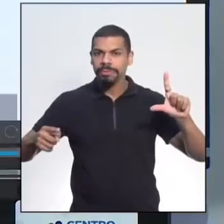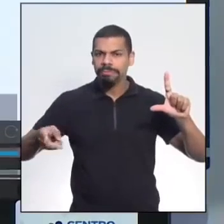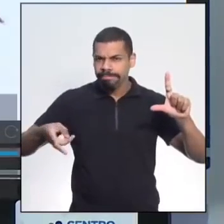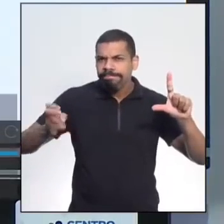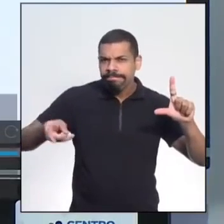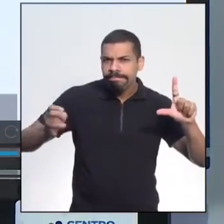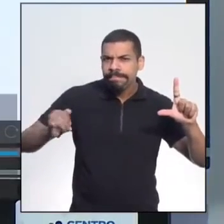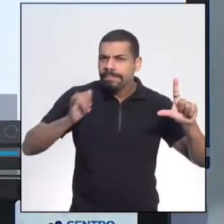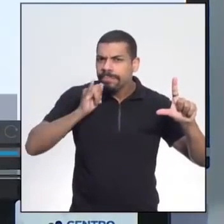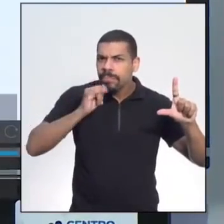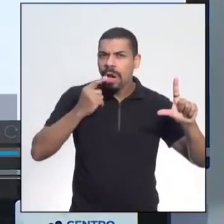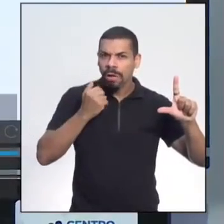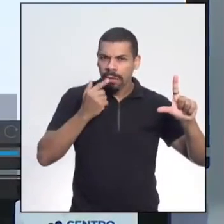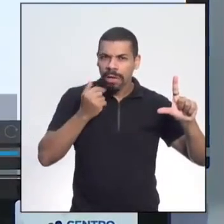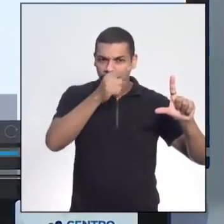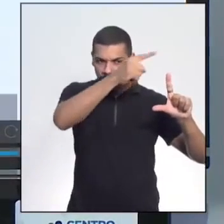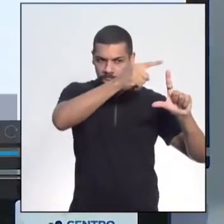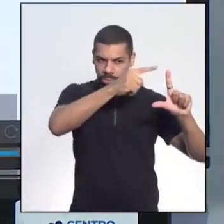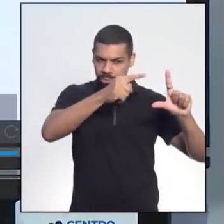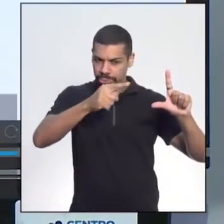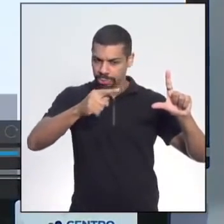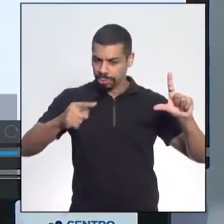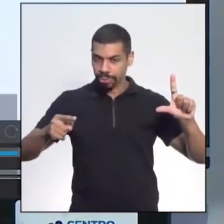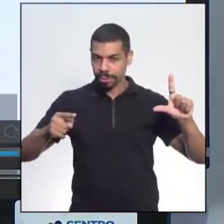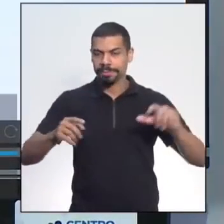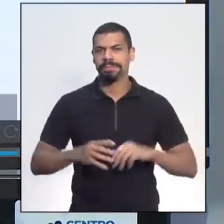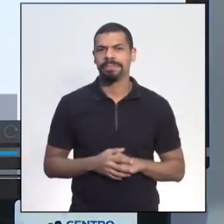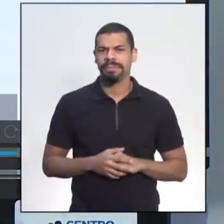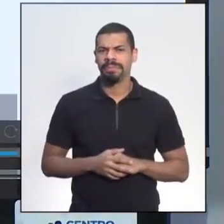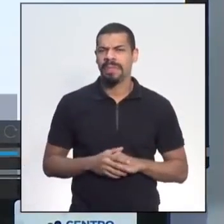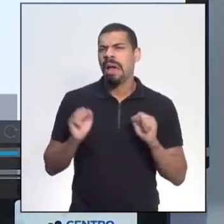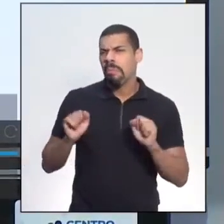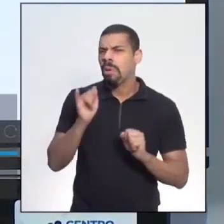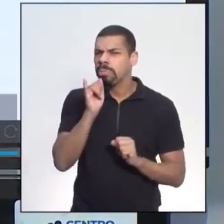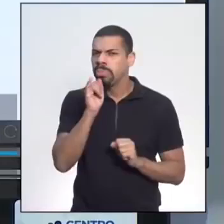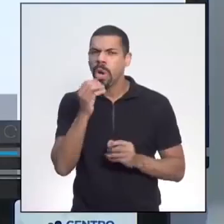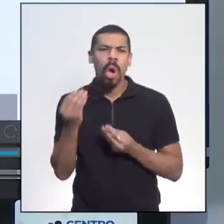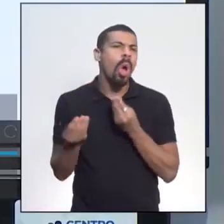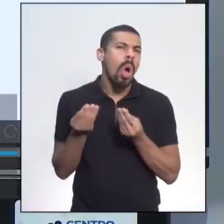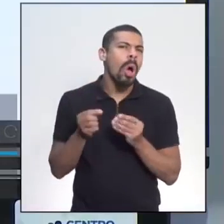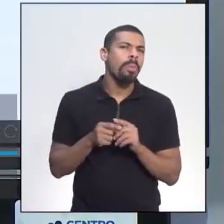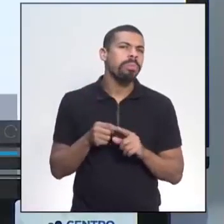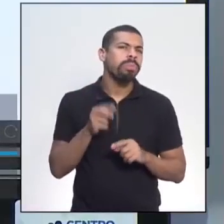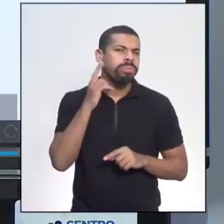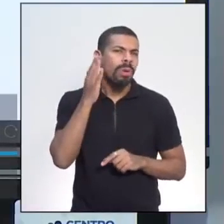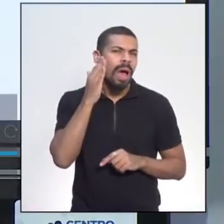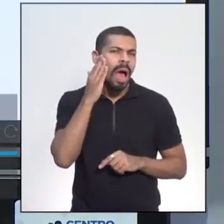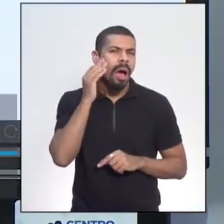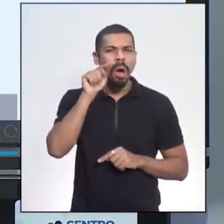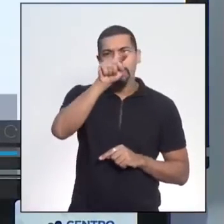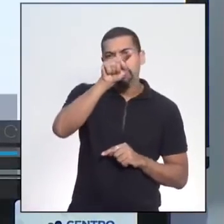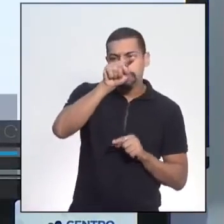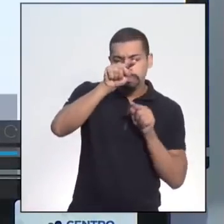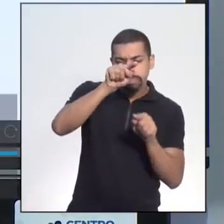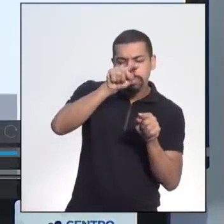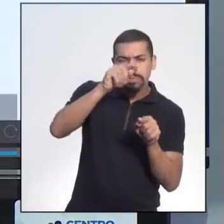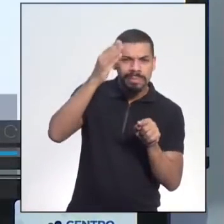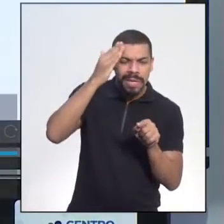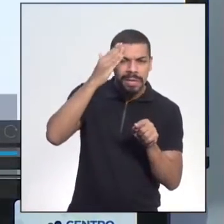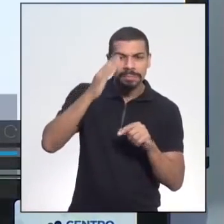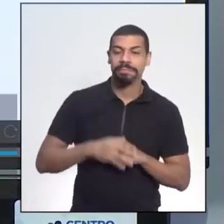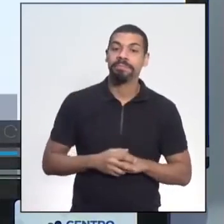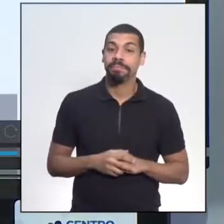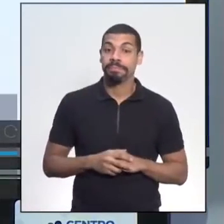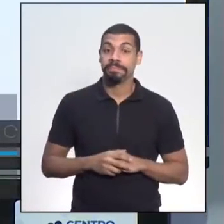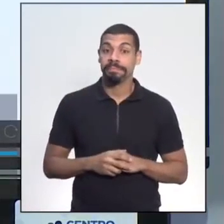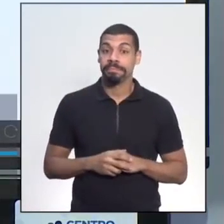está descendo, ela é decrescente. Ah, mas eu posso olhar pelos pontos, como você falou? Pode. Então, eu escolhi dois pontos